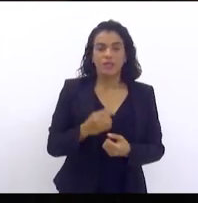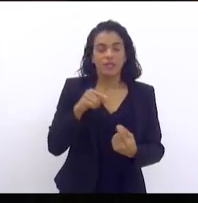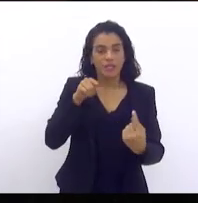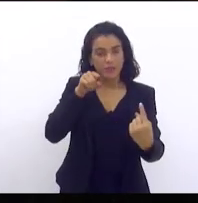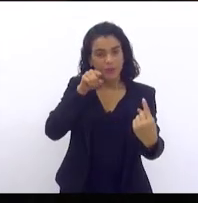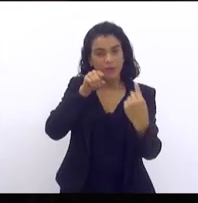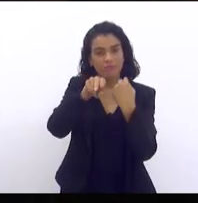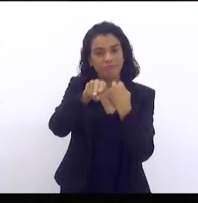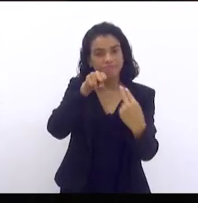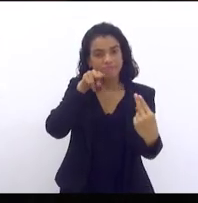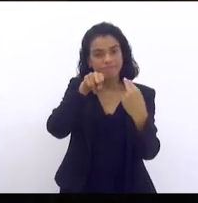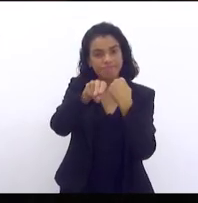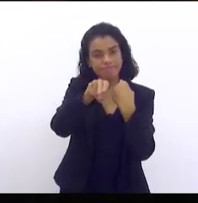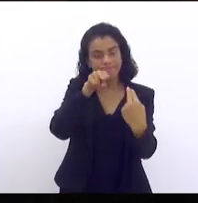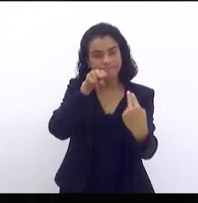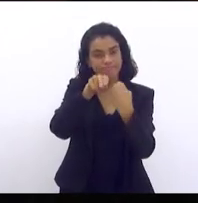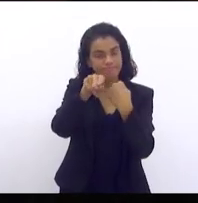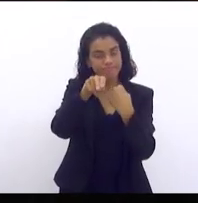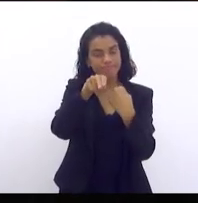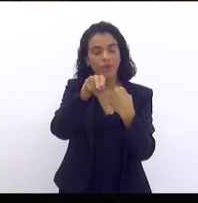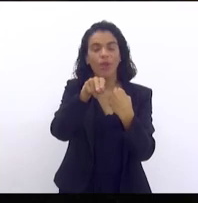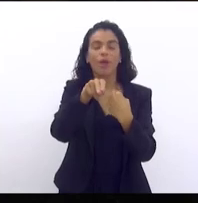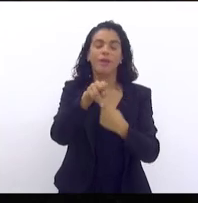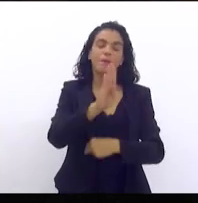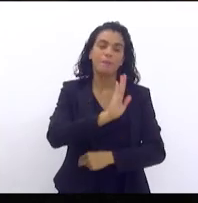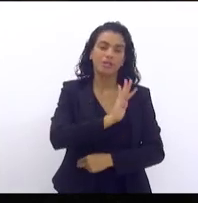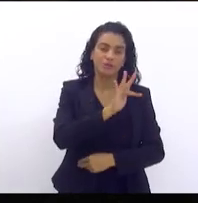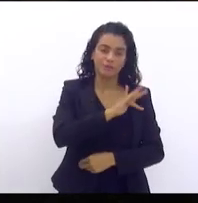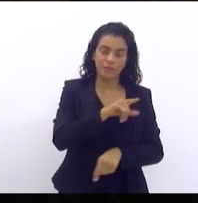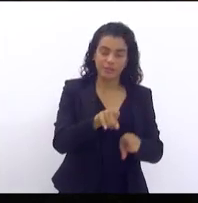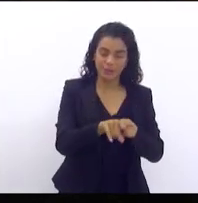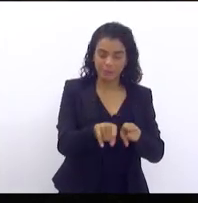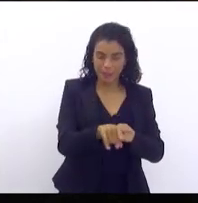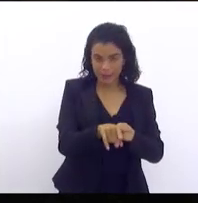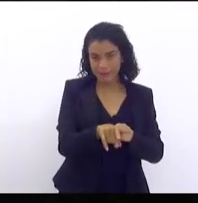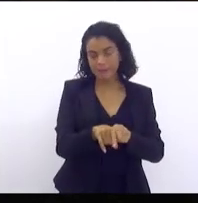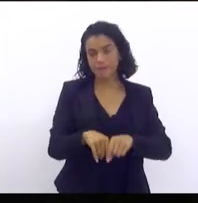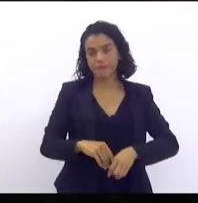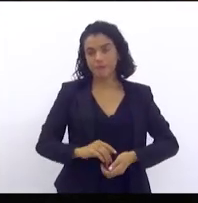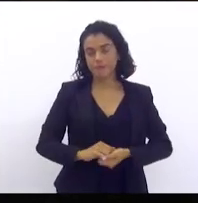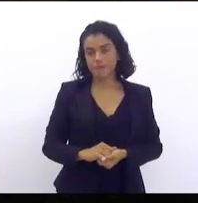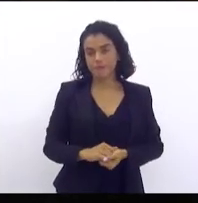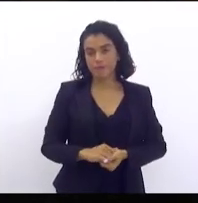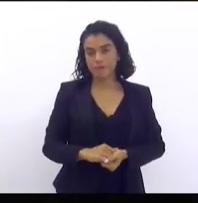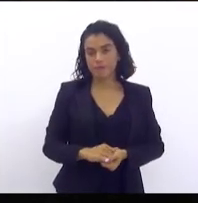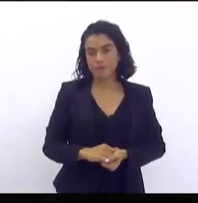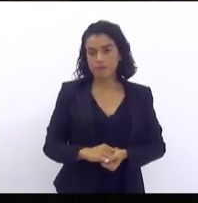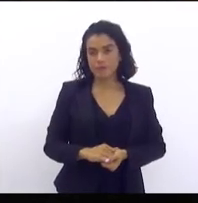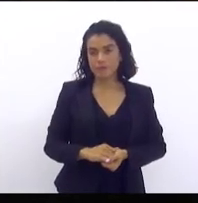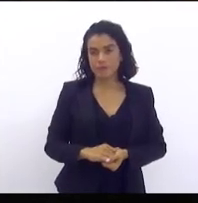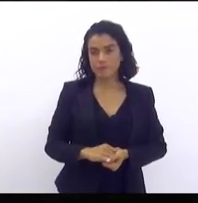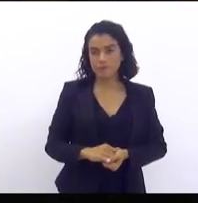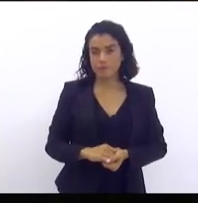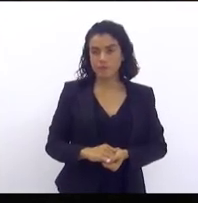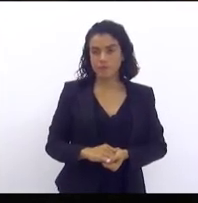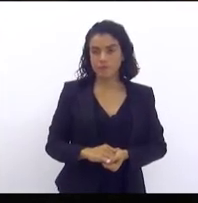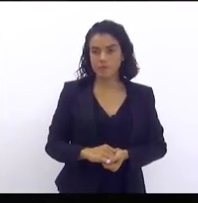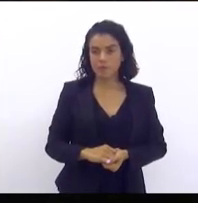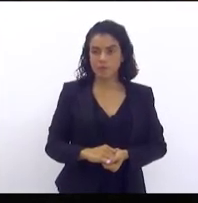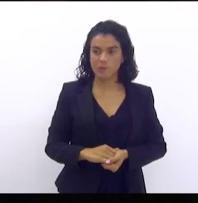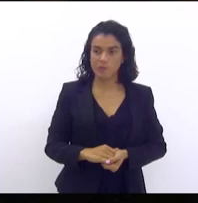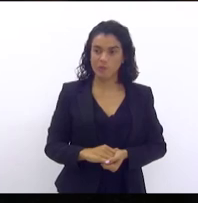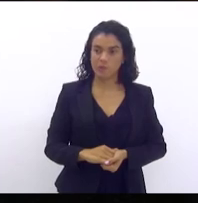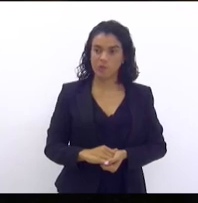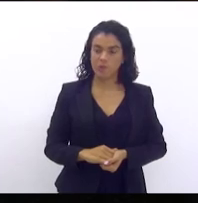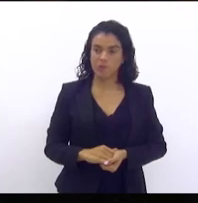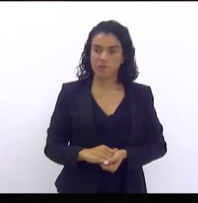ir para a Zona Oeste, Baixada, quanto tampouco para como também em direção ao